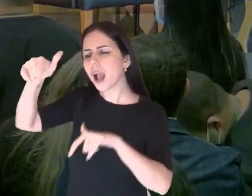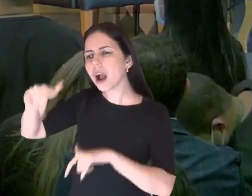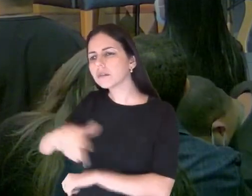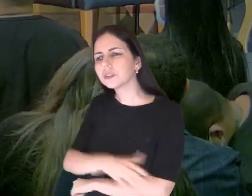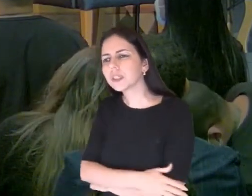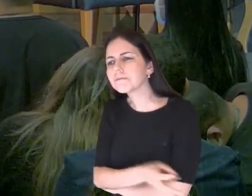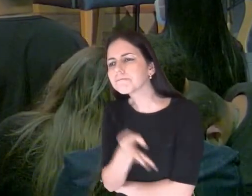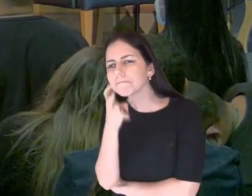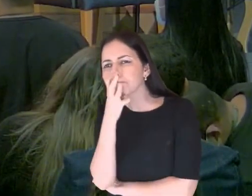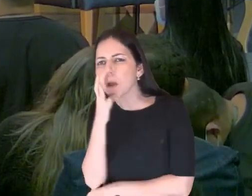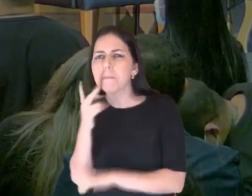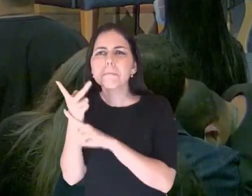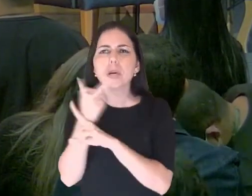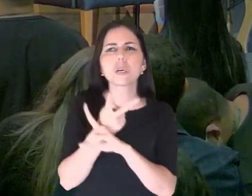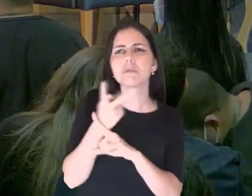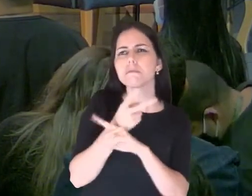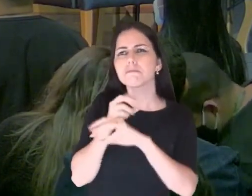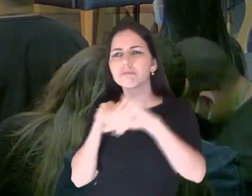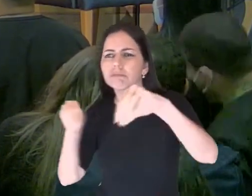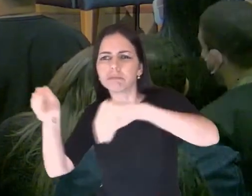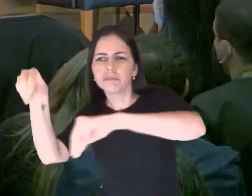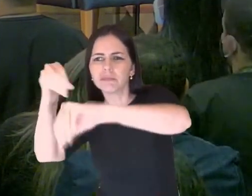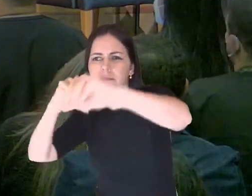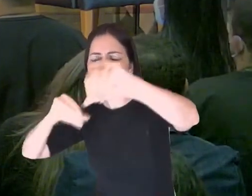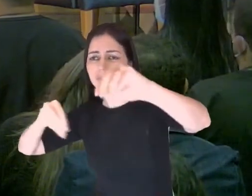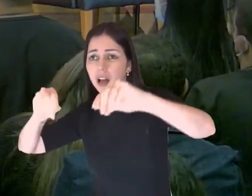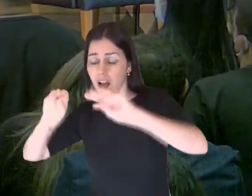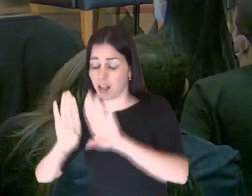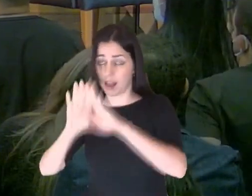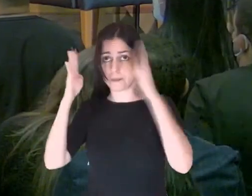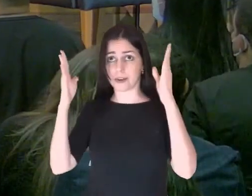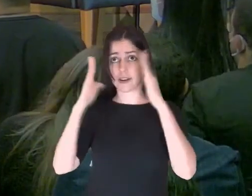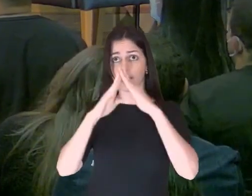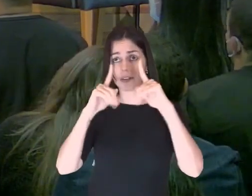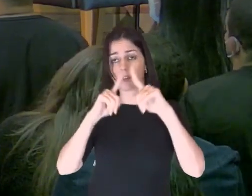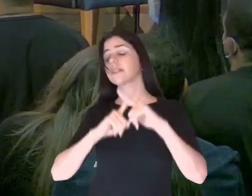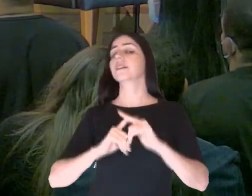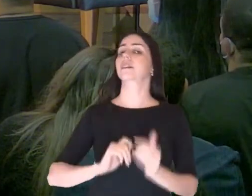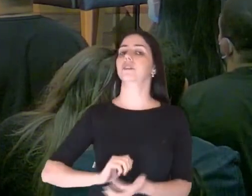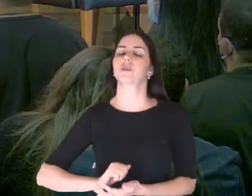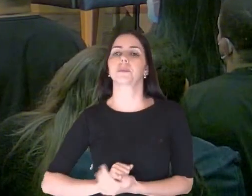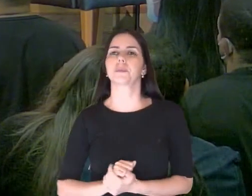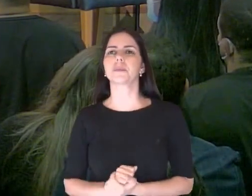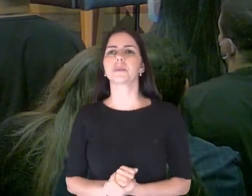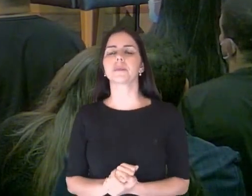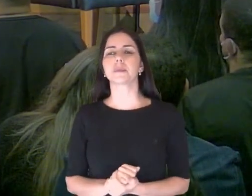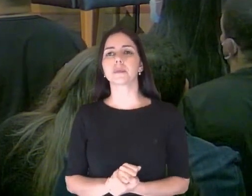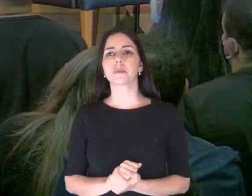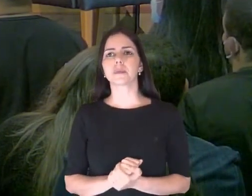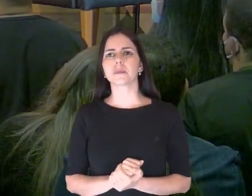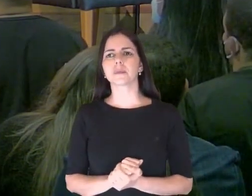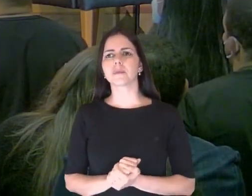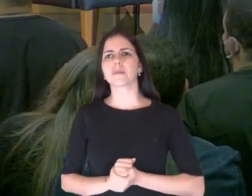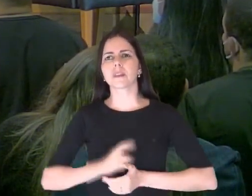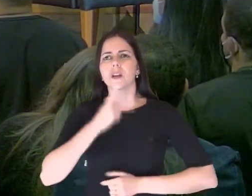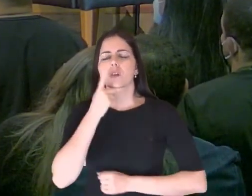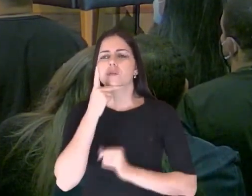Depois de um dia inteiro procurando terreno para a gente abrir a igreja, a gente estava lá no Global, eu